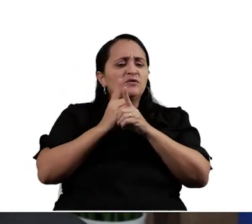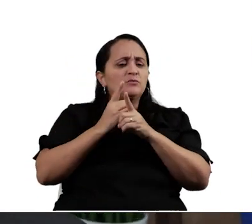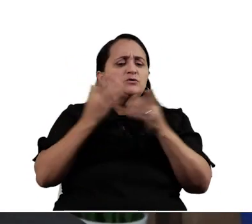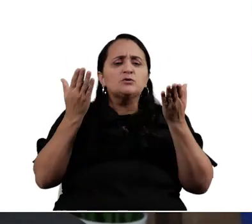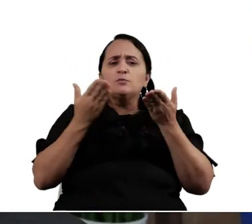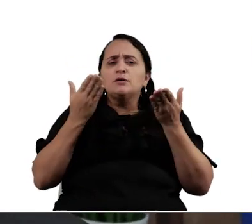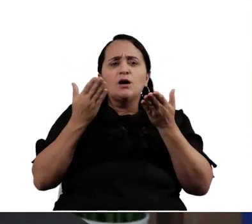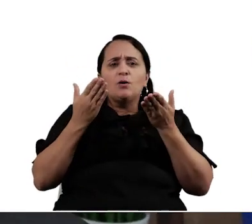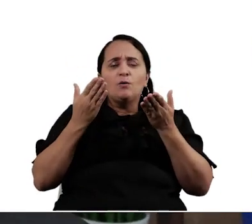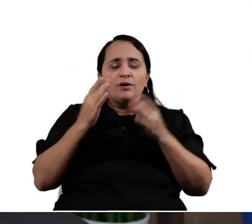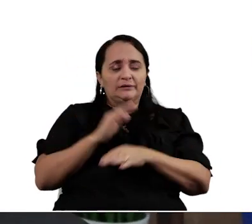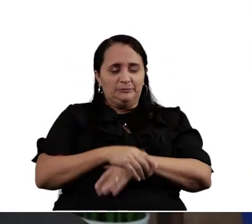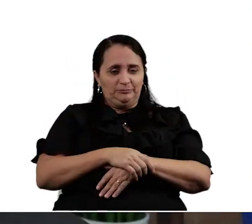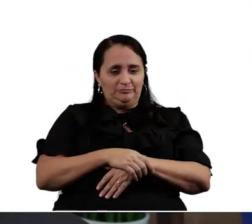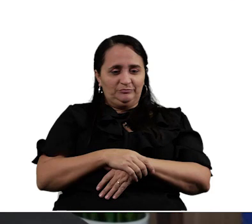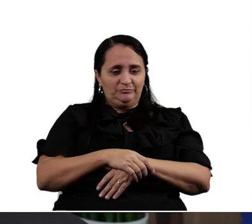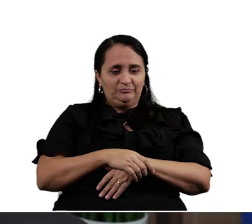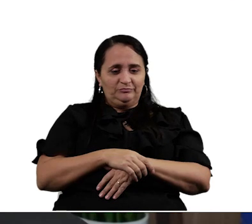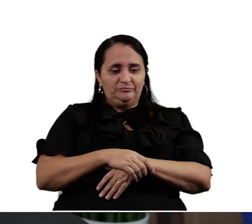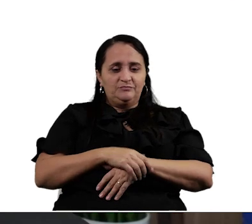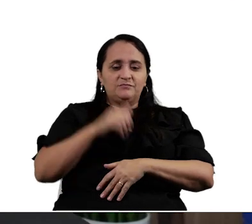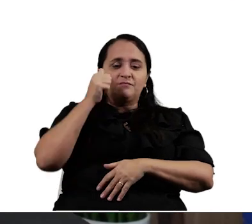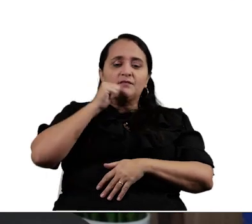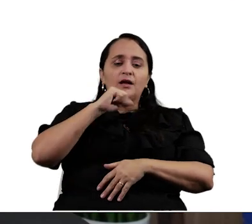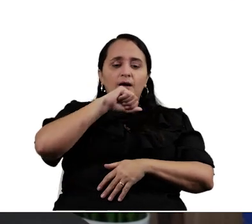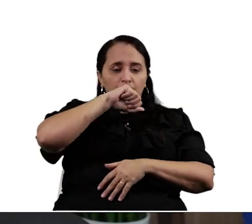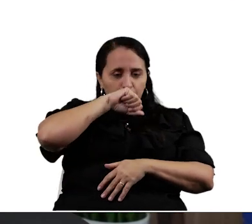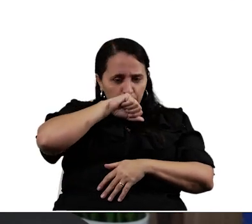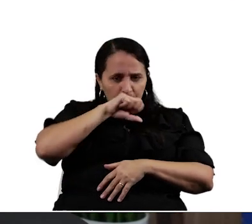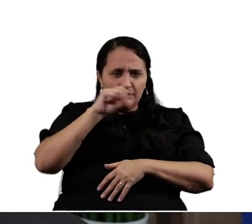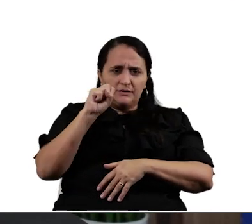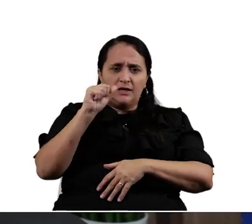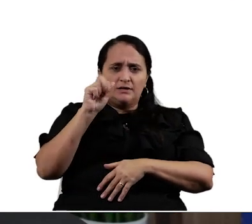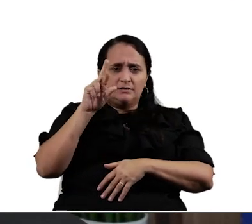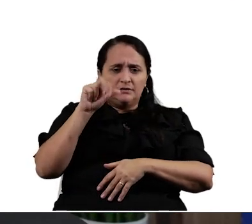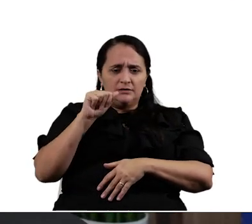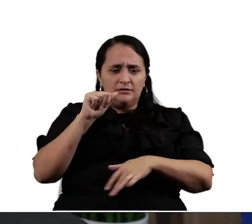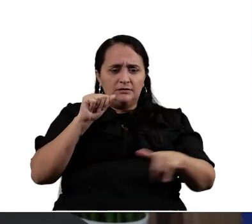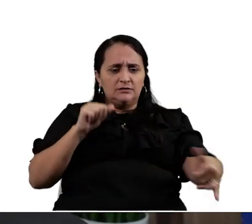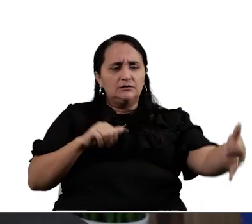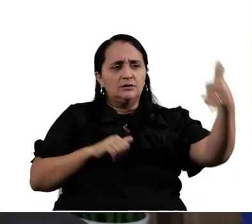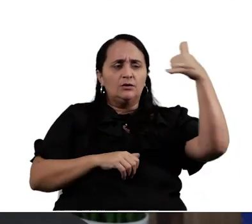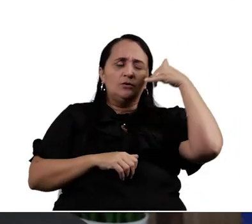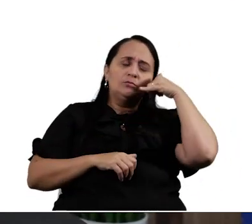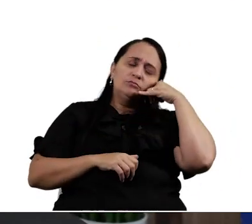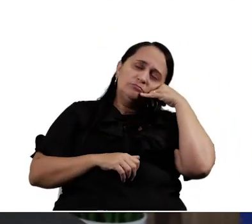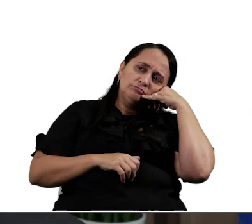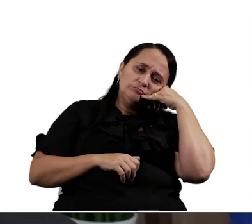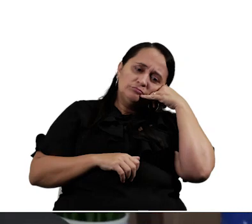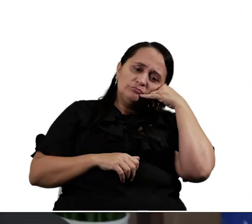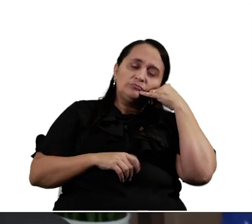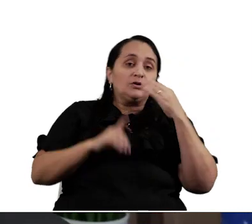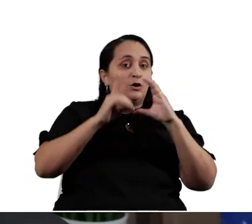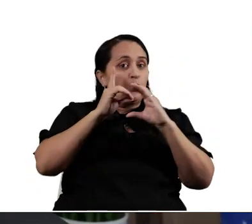agora. Vamos lá. Aí, a mãe da Sara, recebeu a ligação da coordenadora da